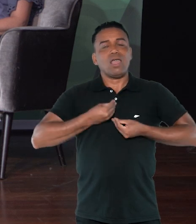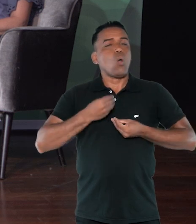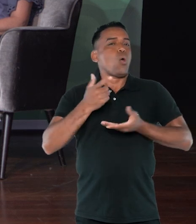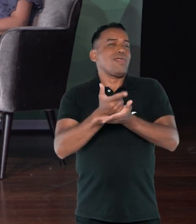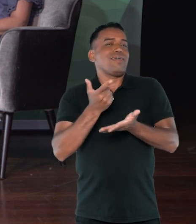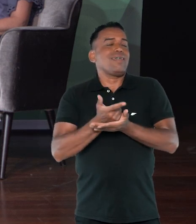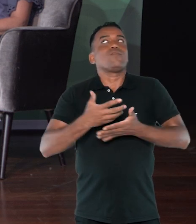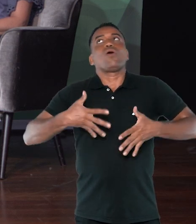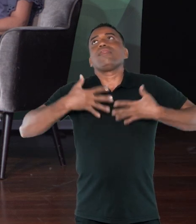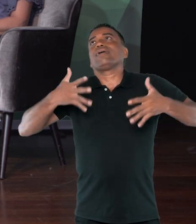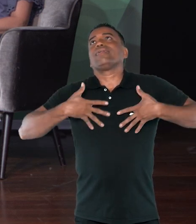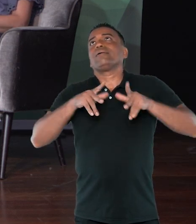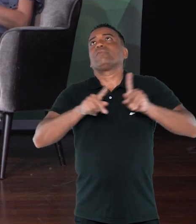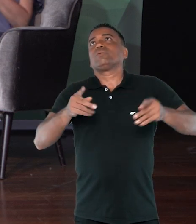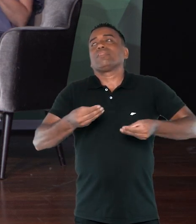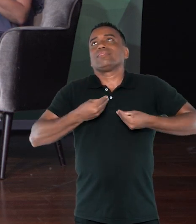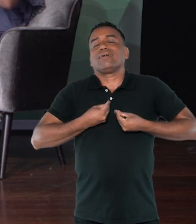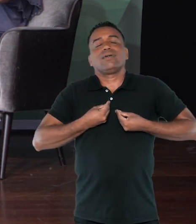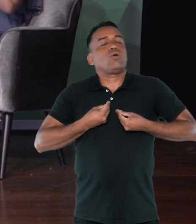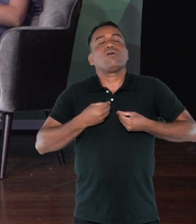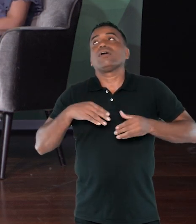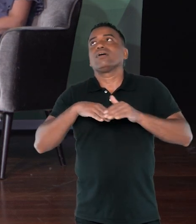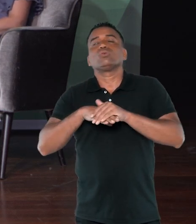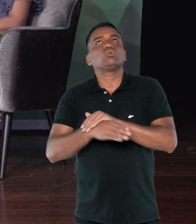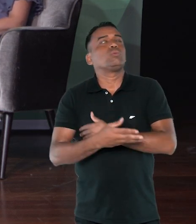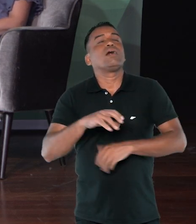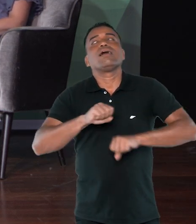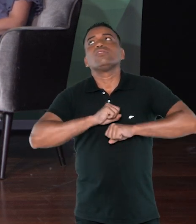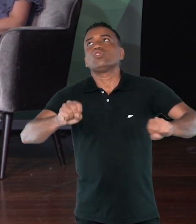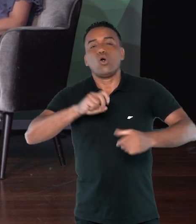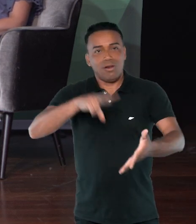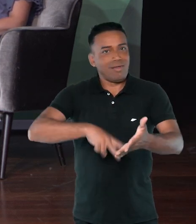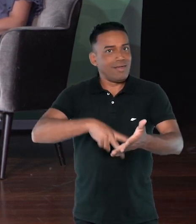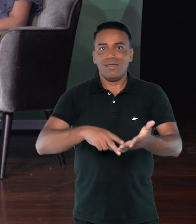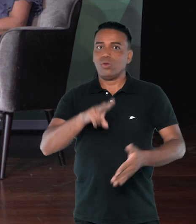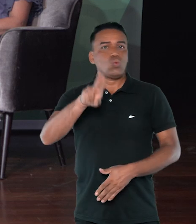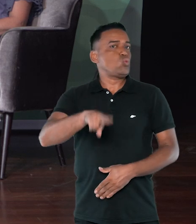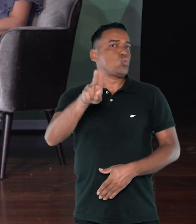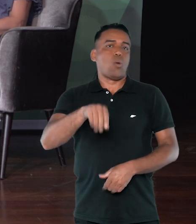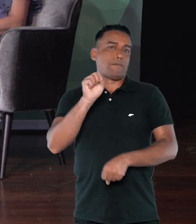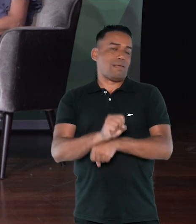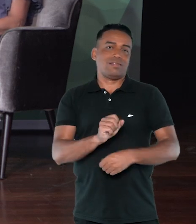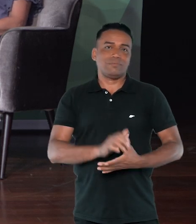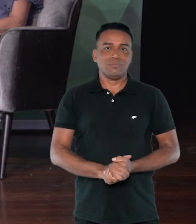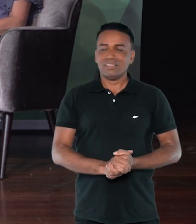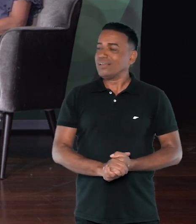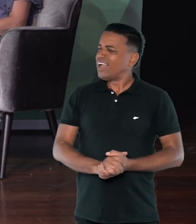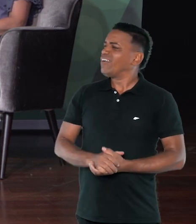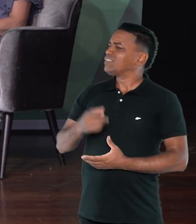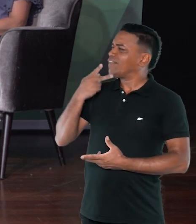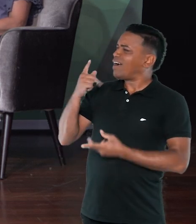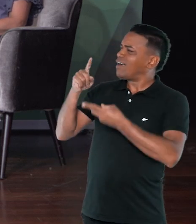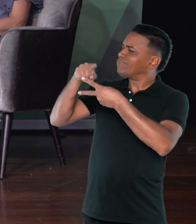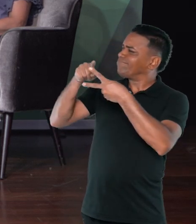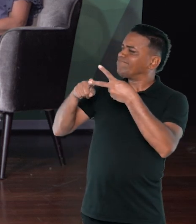grande, né, em ler. E assim foi, né? Não parei mais. E você toca em 2 pontos